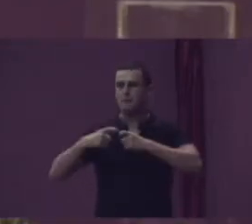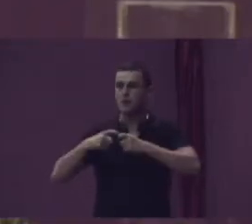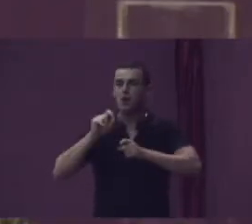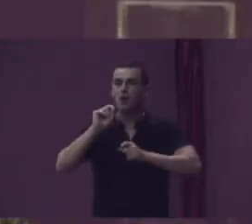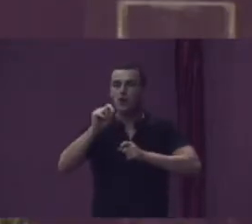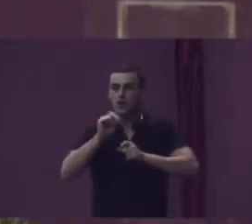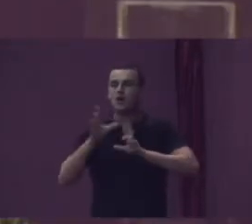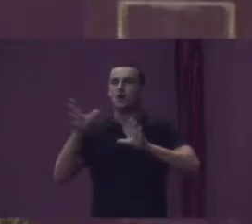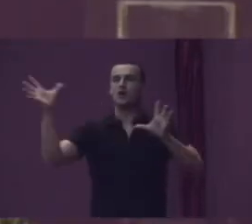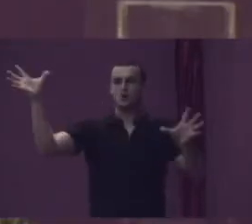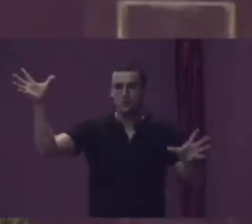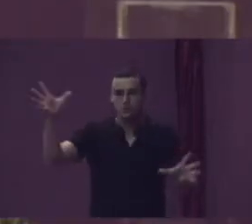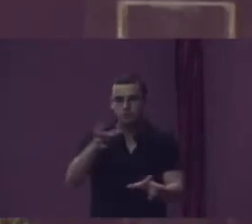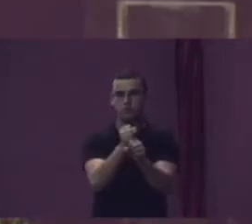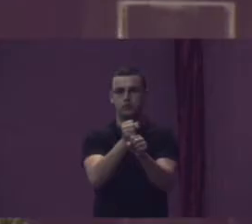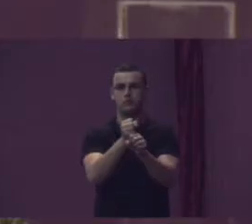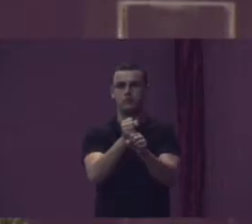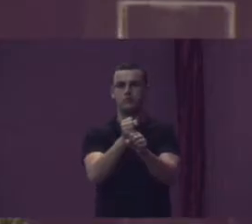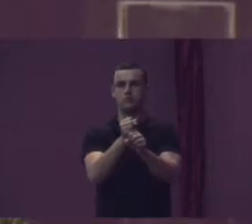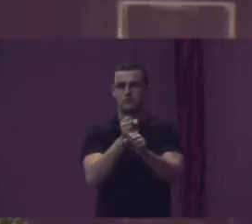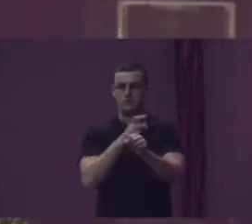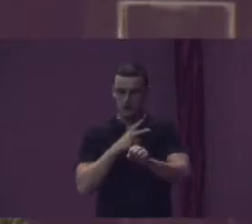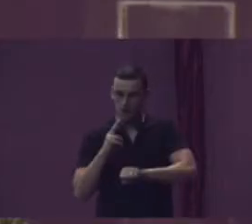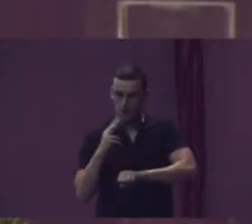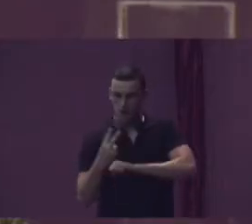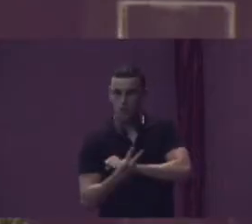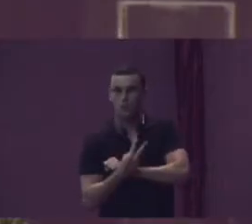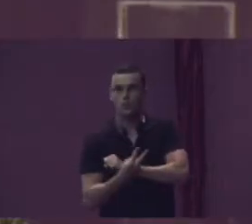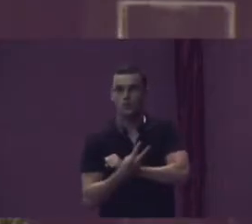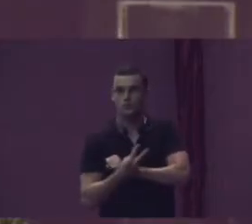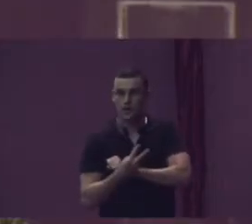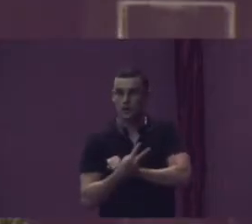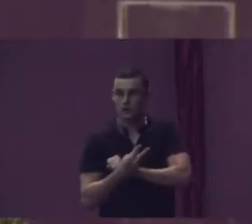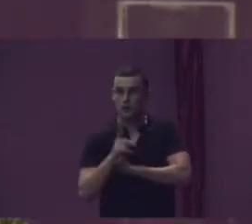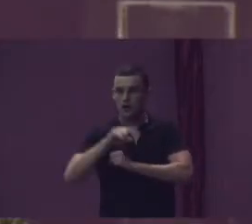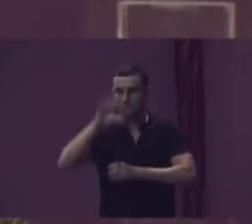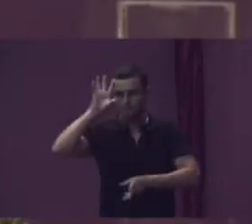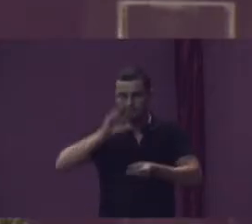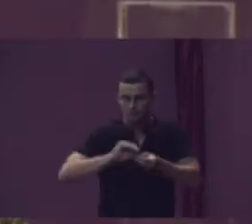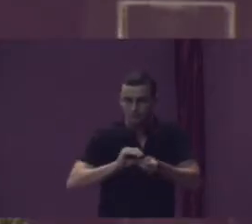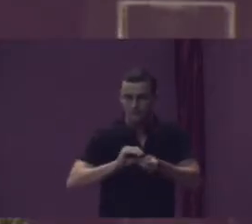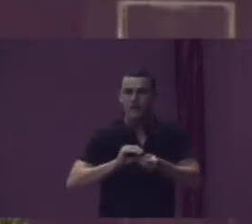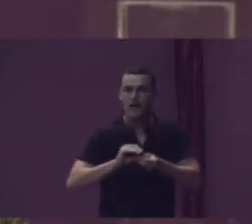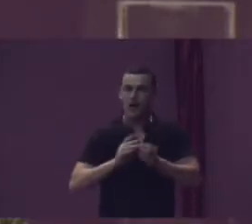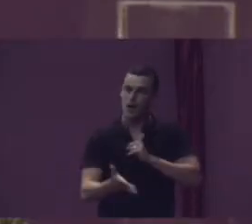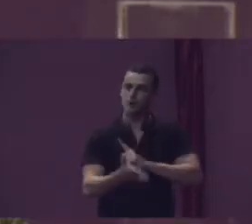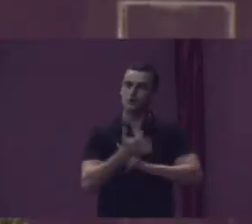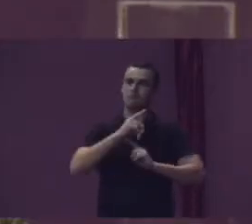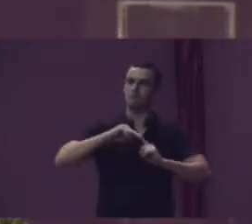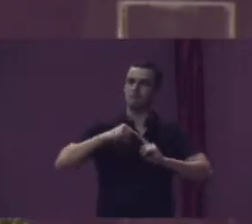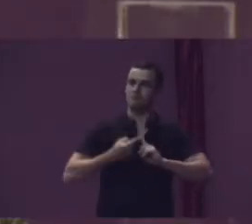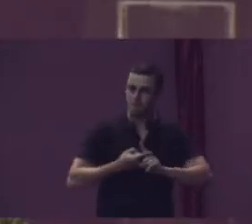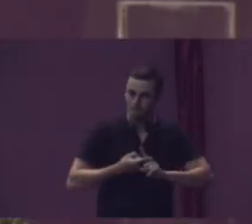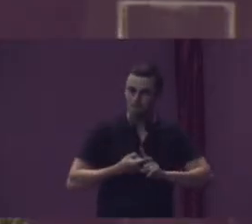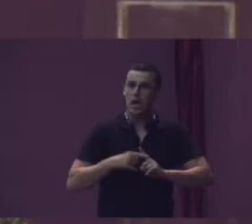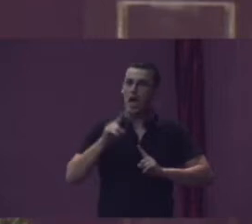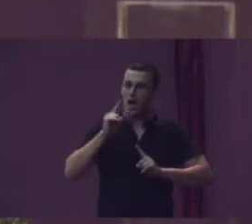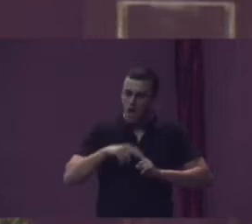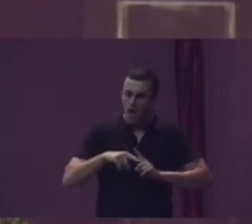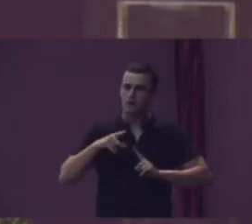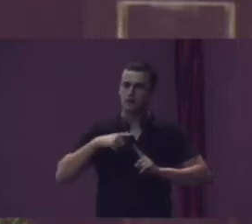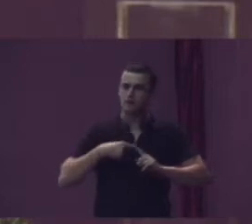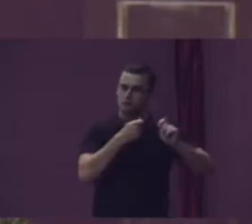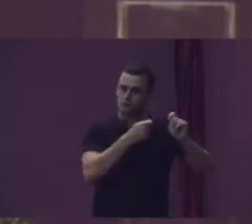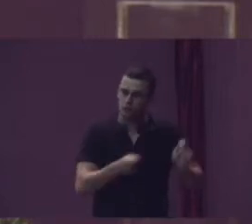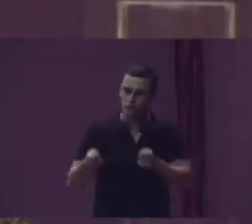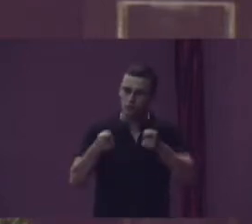de cuidados, né, incluem também os cuidados pré-concepcionais e pré-natais, que eles aparecem nesse contínuo de cuidados